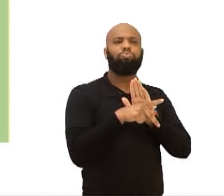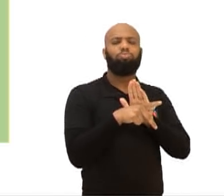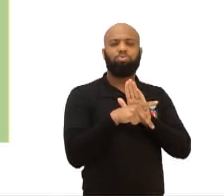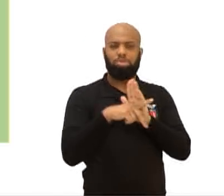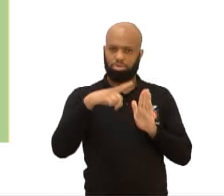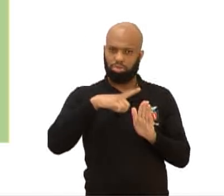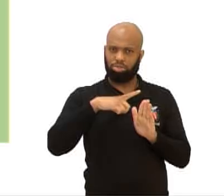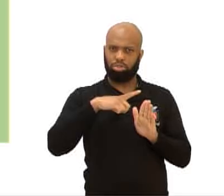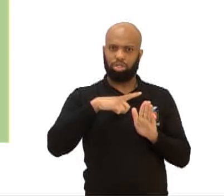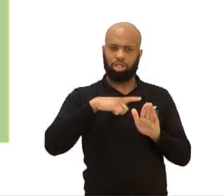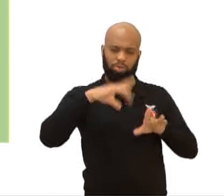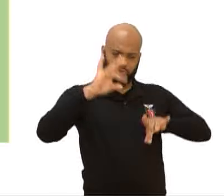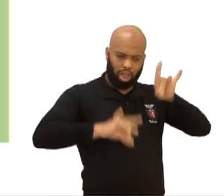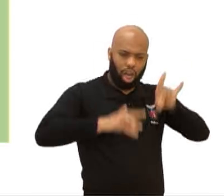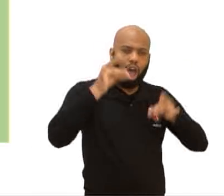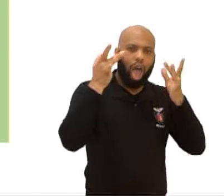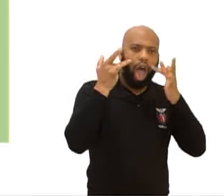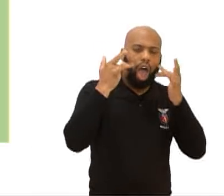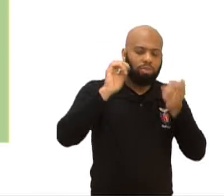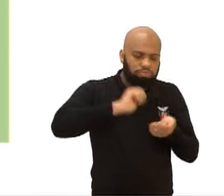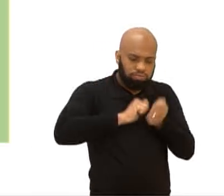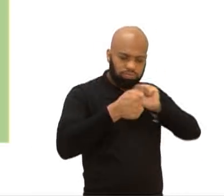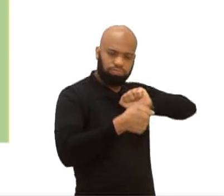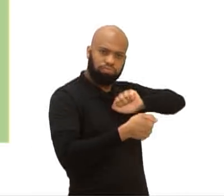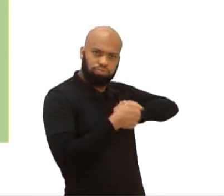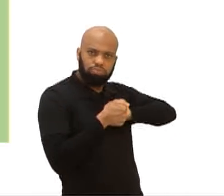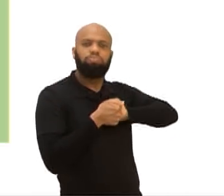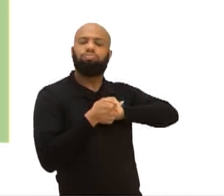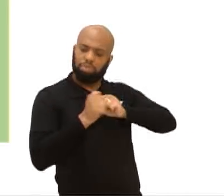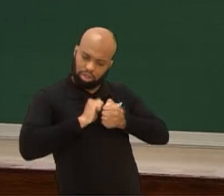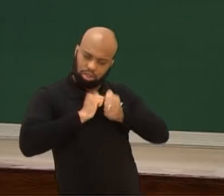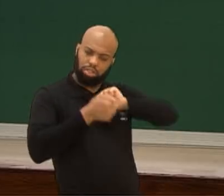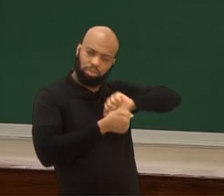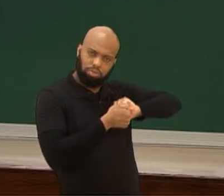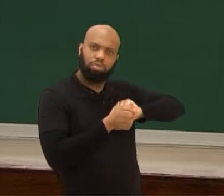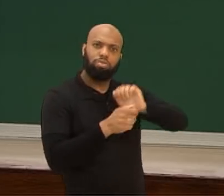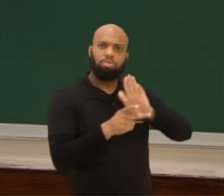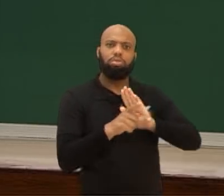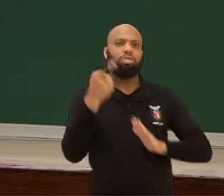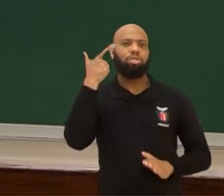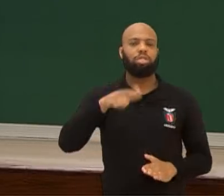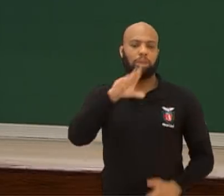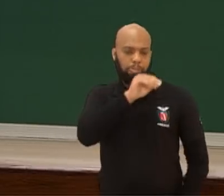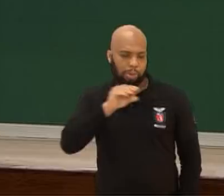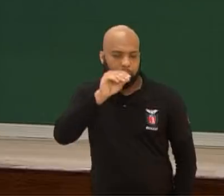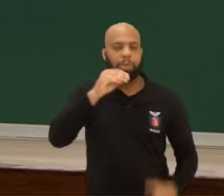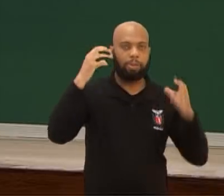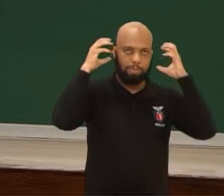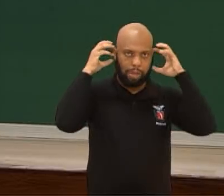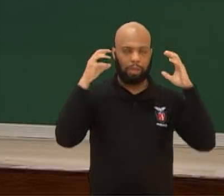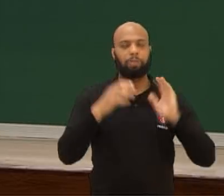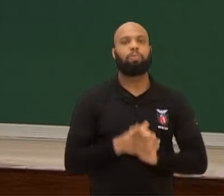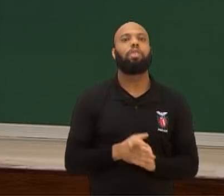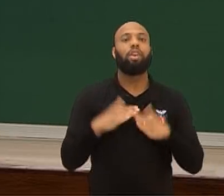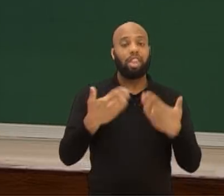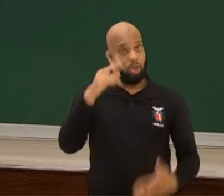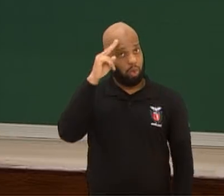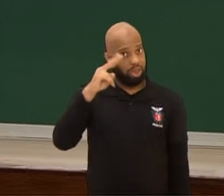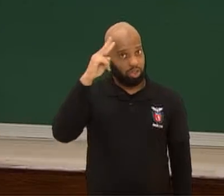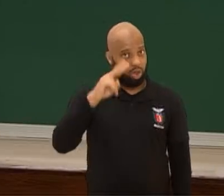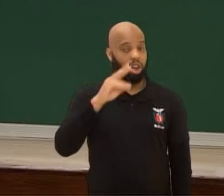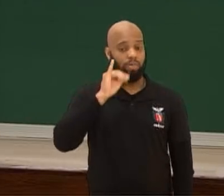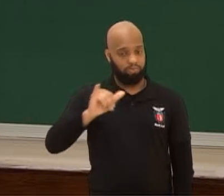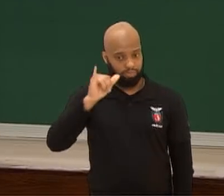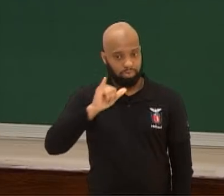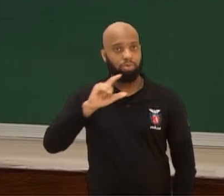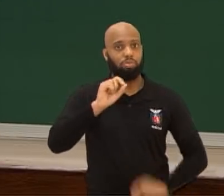adaptou de uma peça feita em teatro justamente para ser feita no rádio. Essa história foi